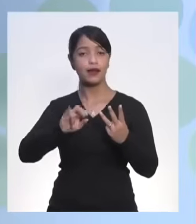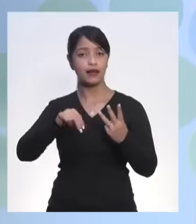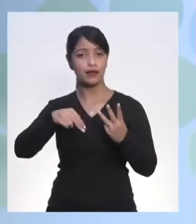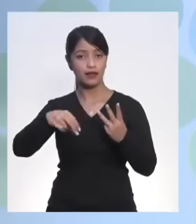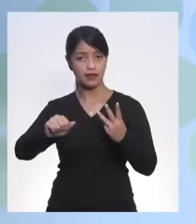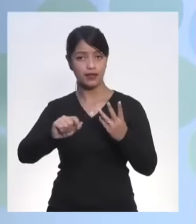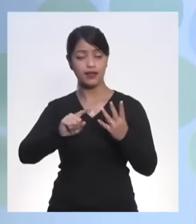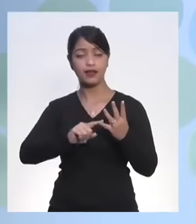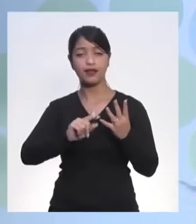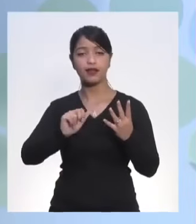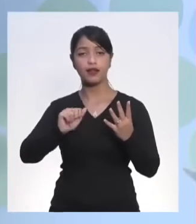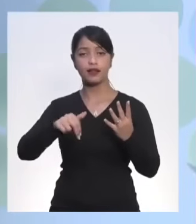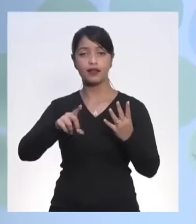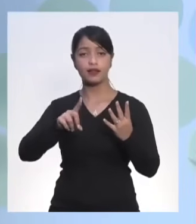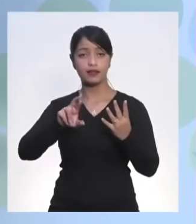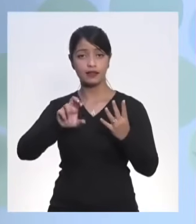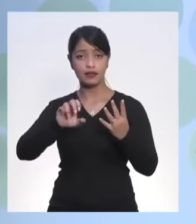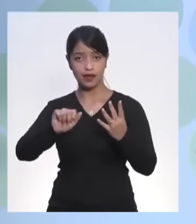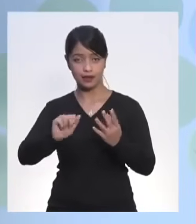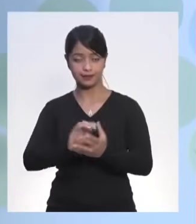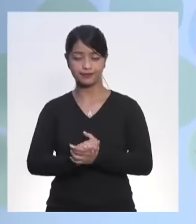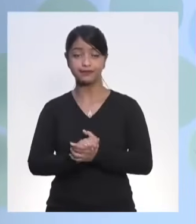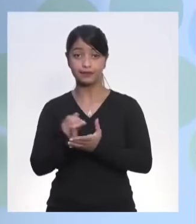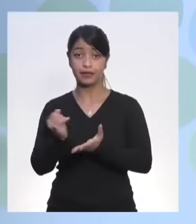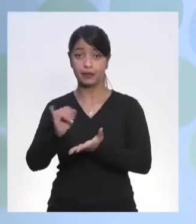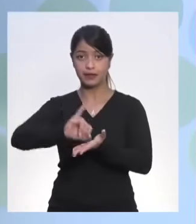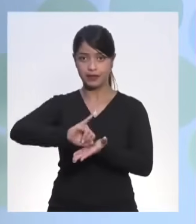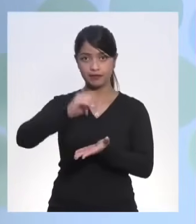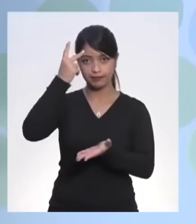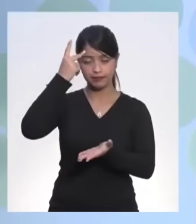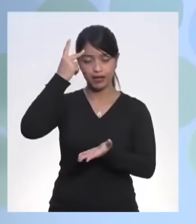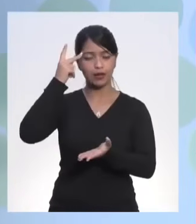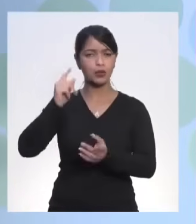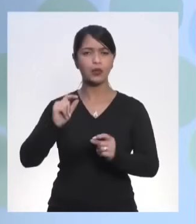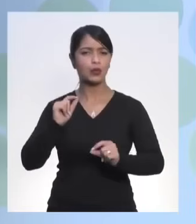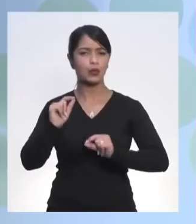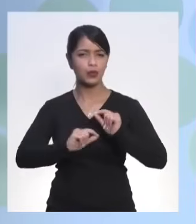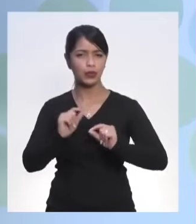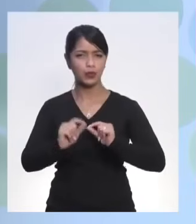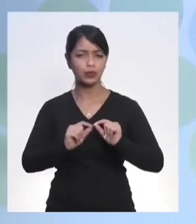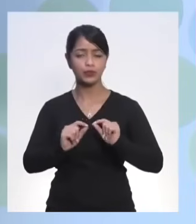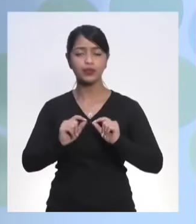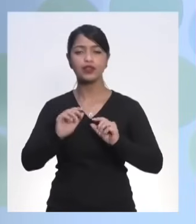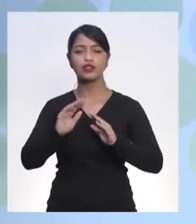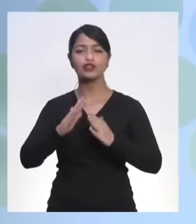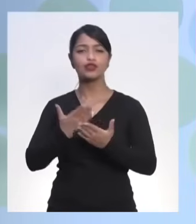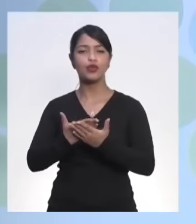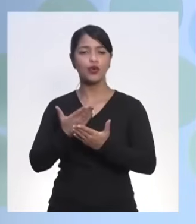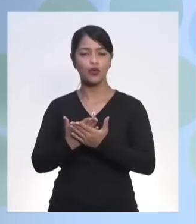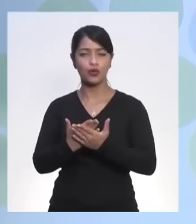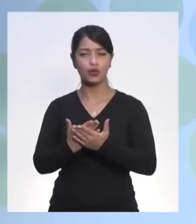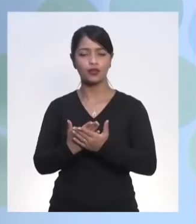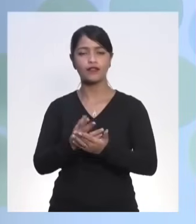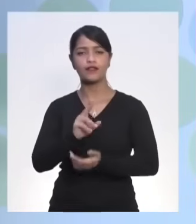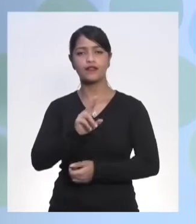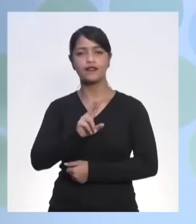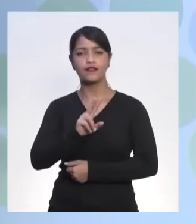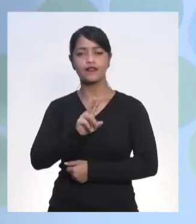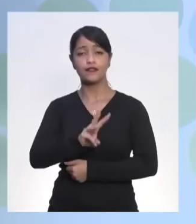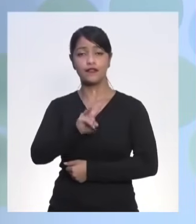da capital, da SU1, temos a Escola Estadual Professor